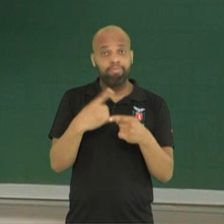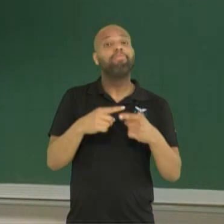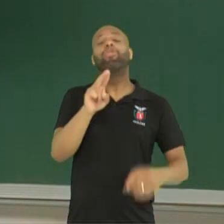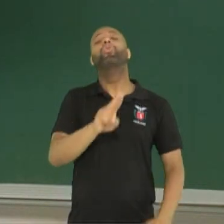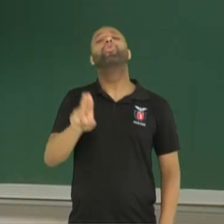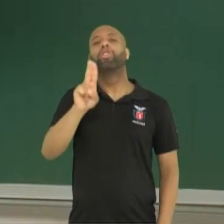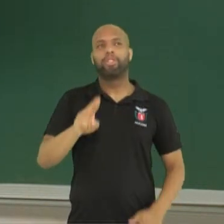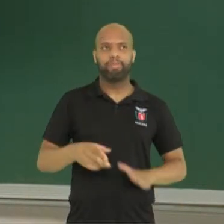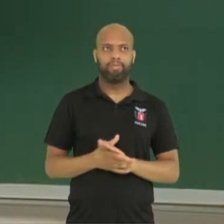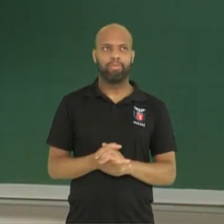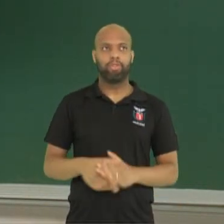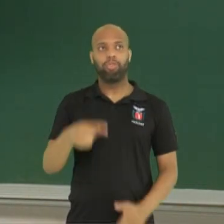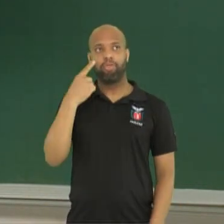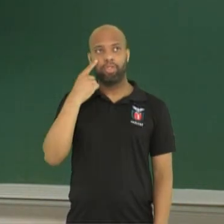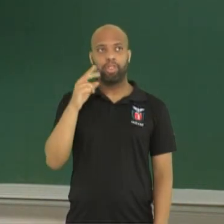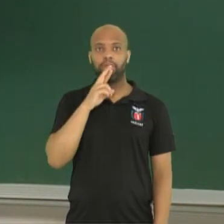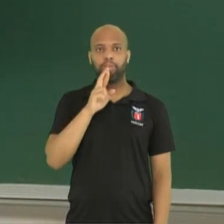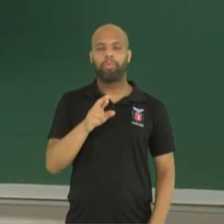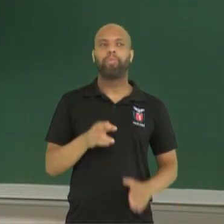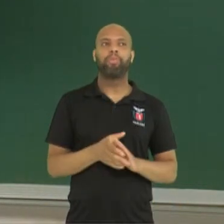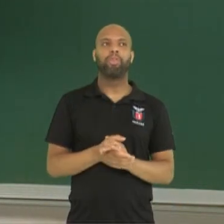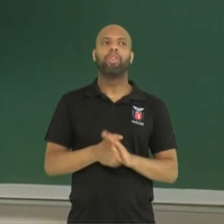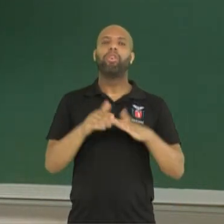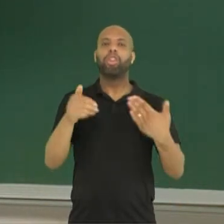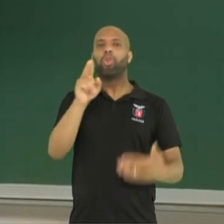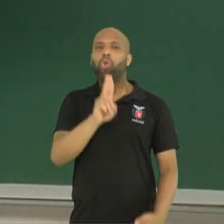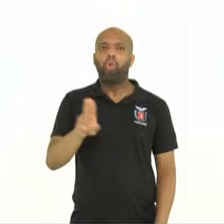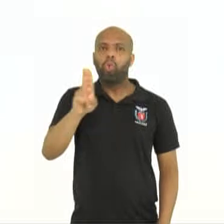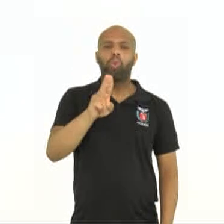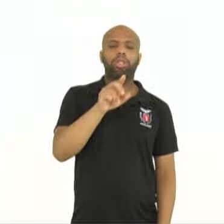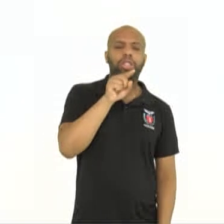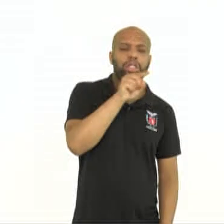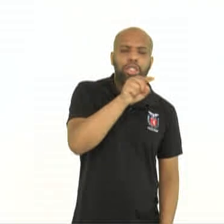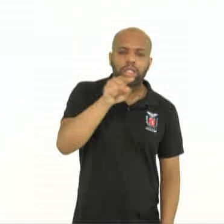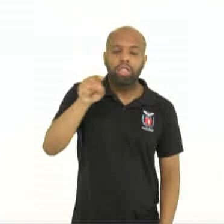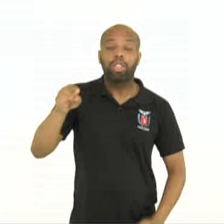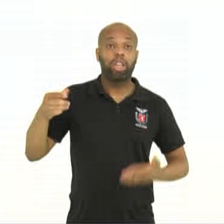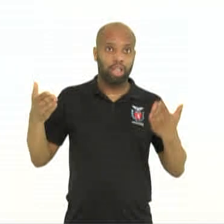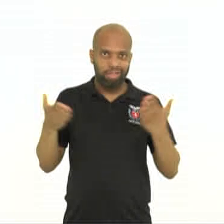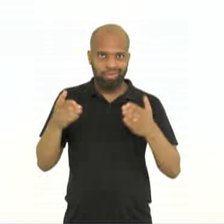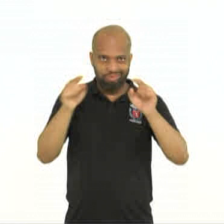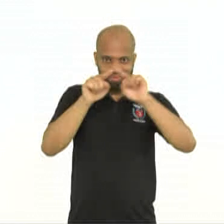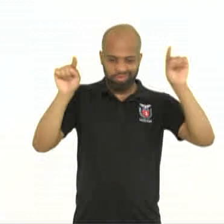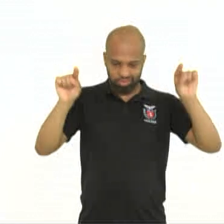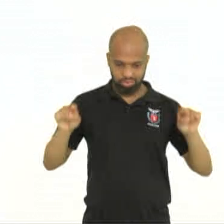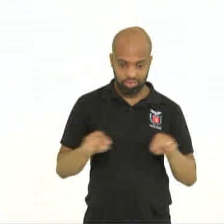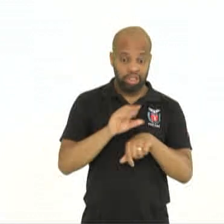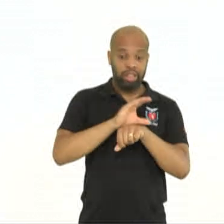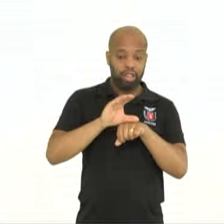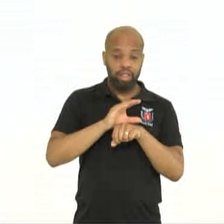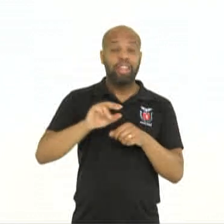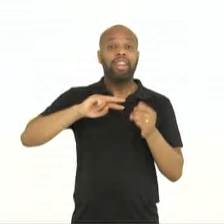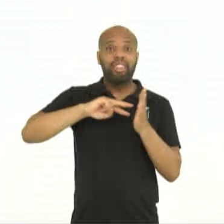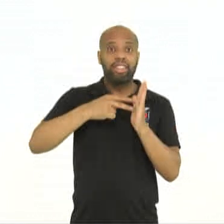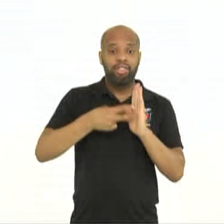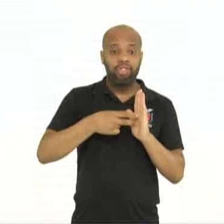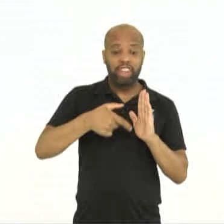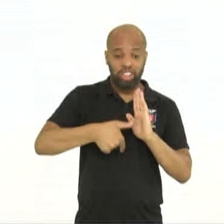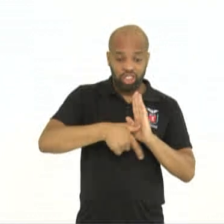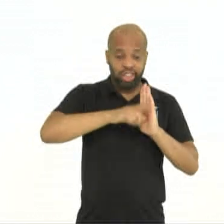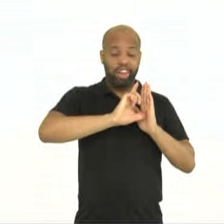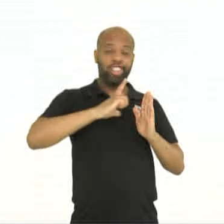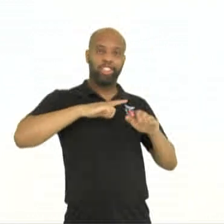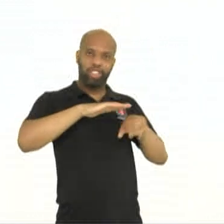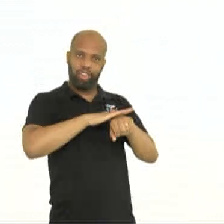então? Então, pessoal, o uso das reticências nesse caso sugere a continuidade de um